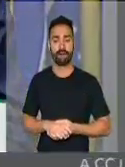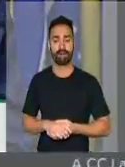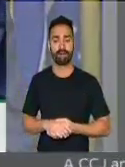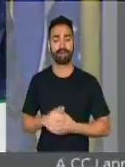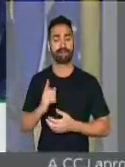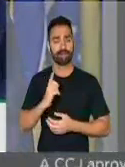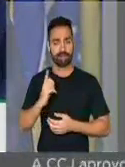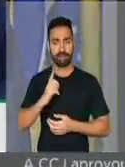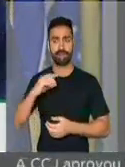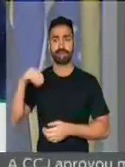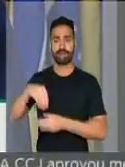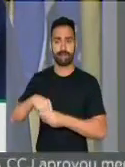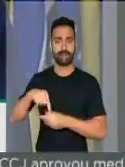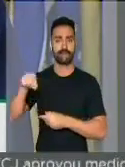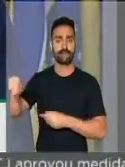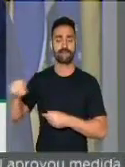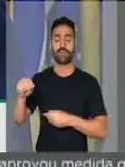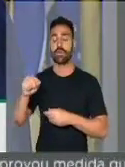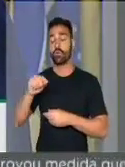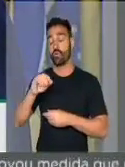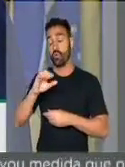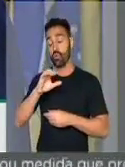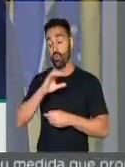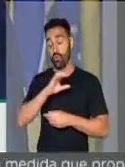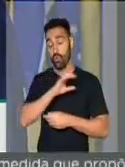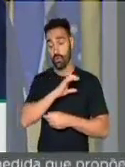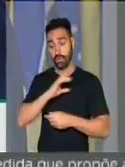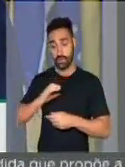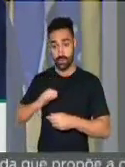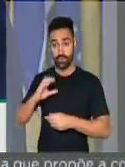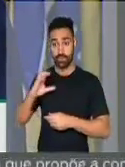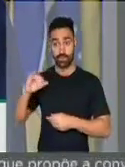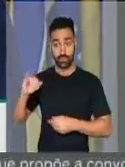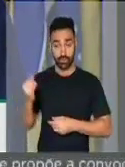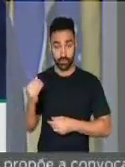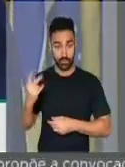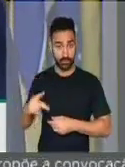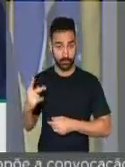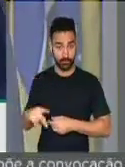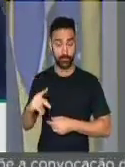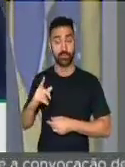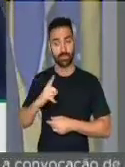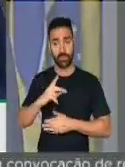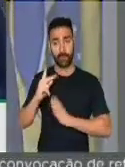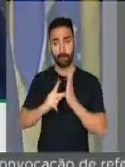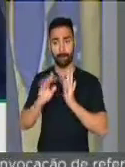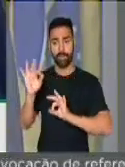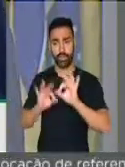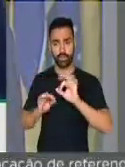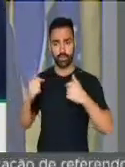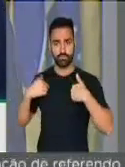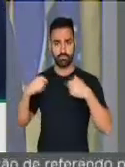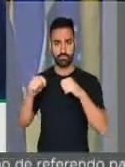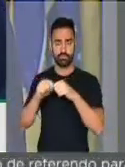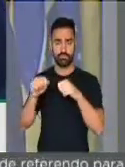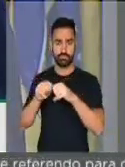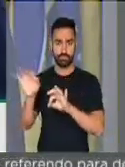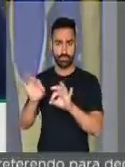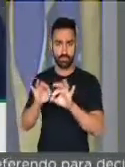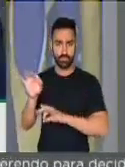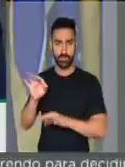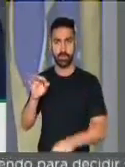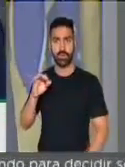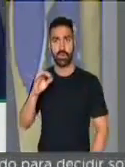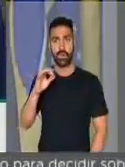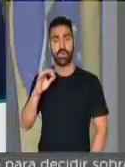tramita na Comissão de Constituição e Justiça da Casa o projeto de minha autoria que